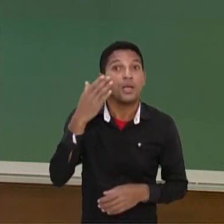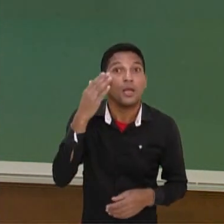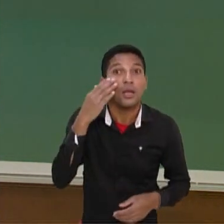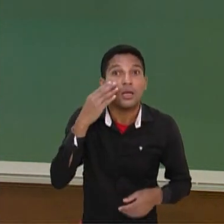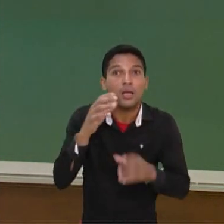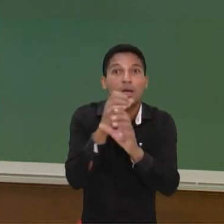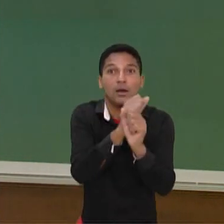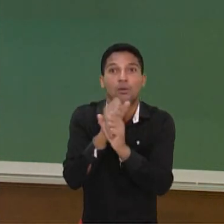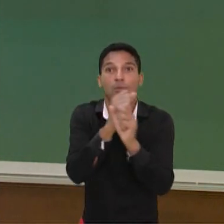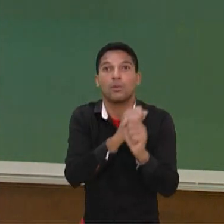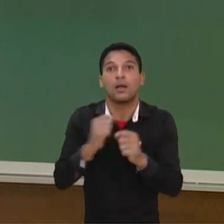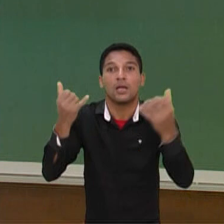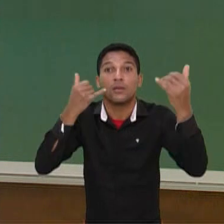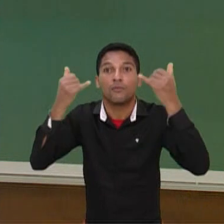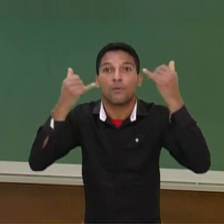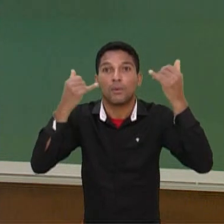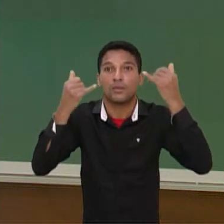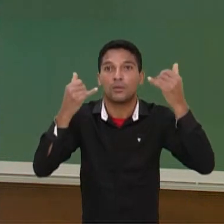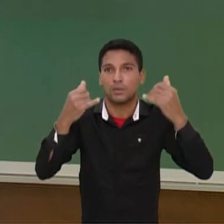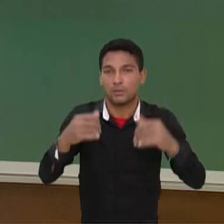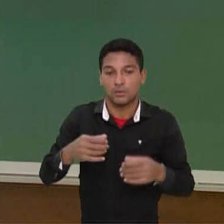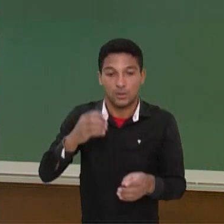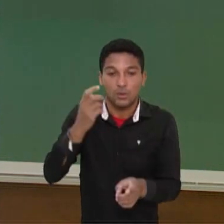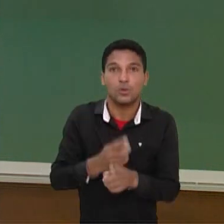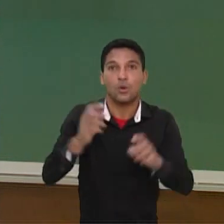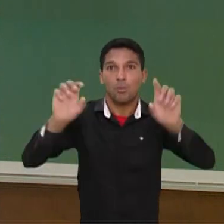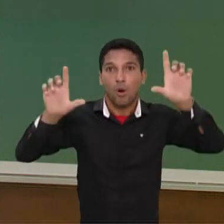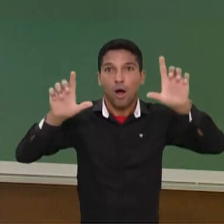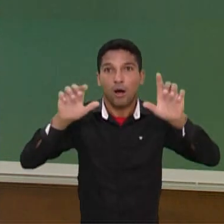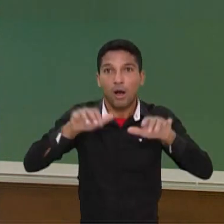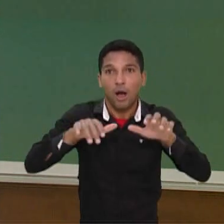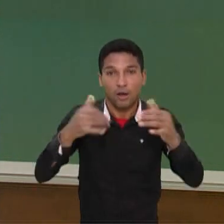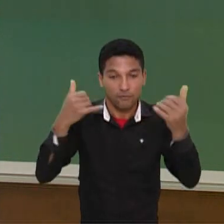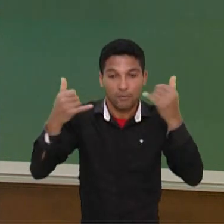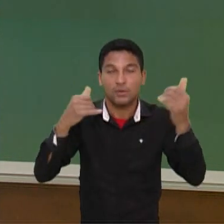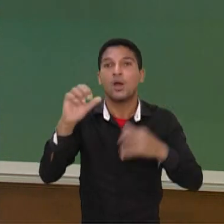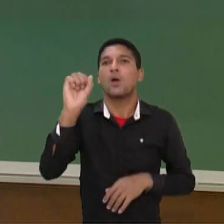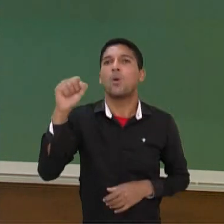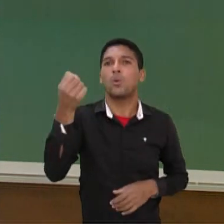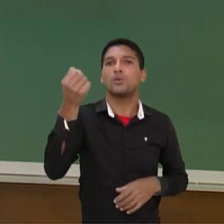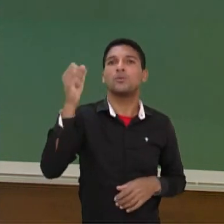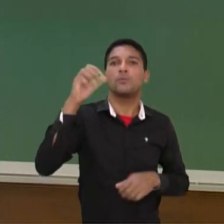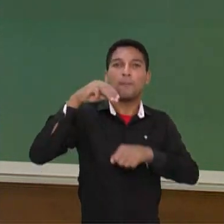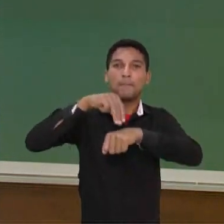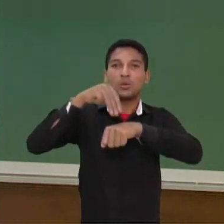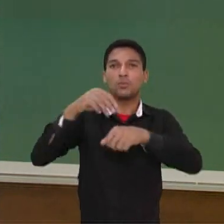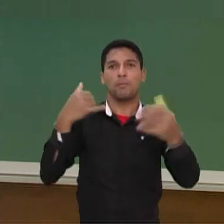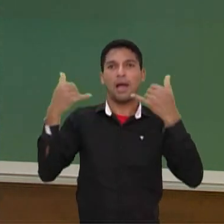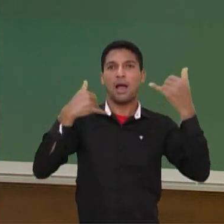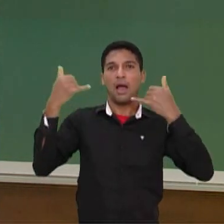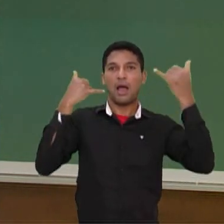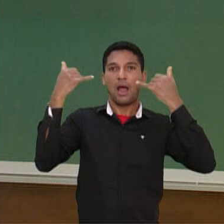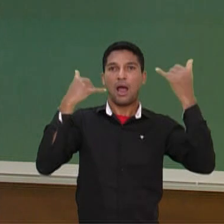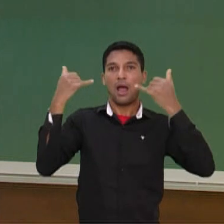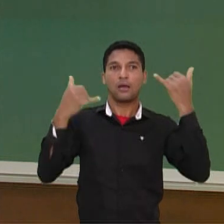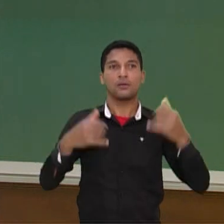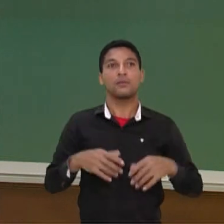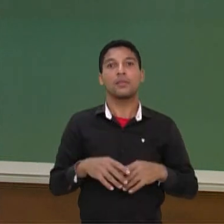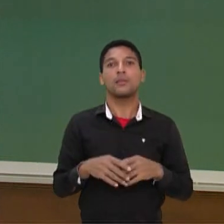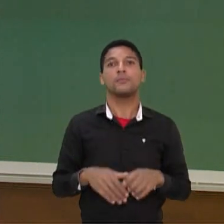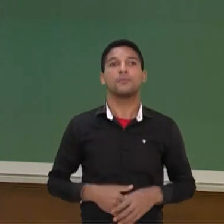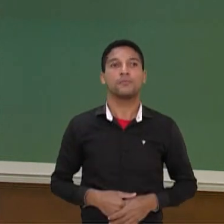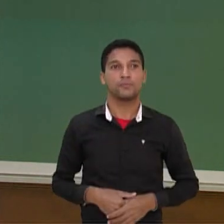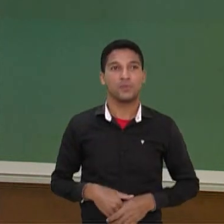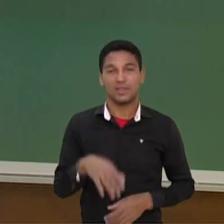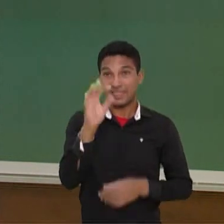dessa informação ser descoberta, né? Fácil, né? Aqui até em algum momento está dizendo lá, ó, após t